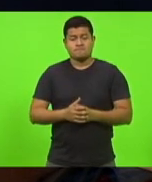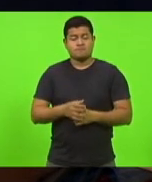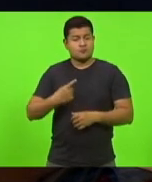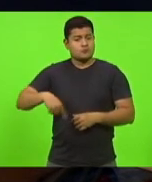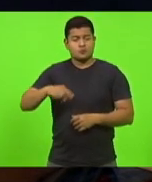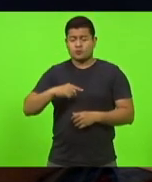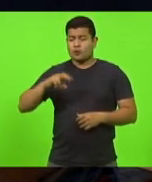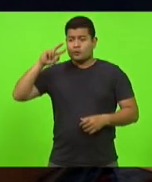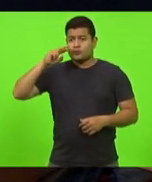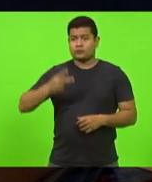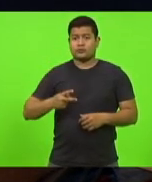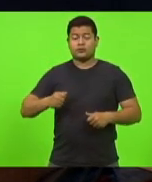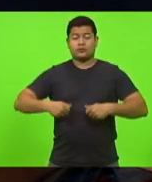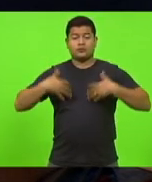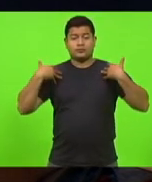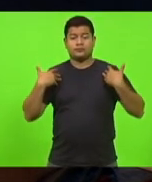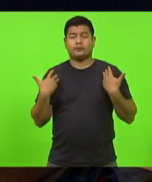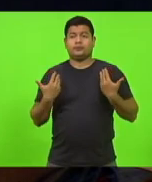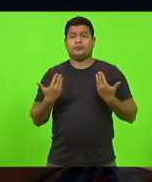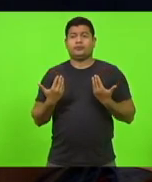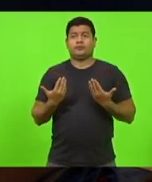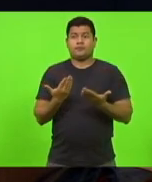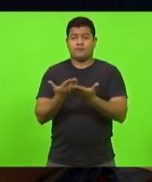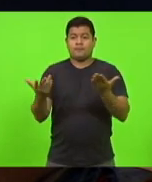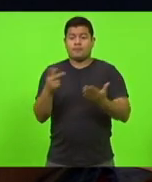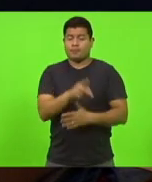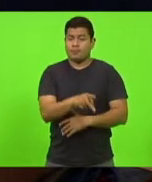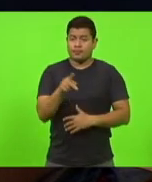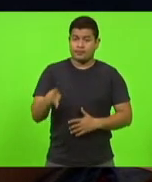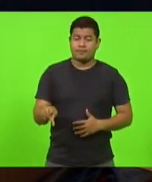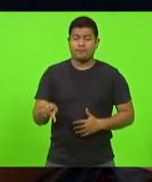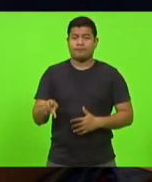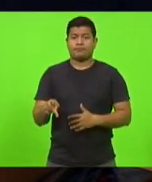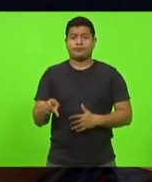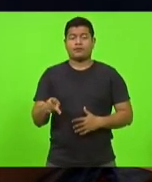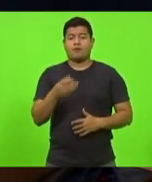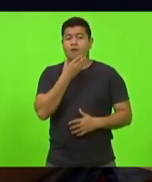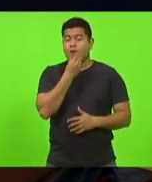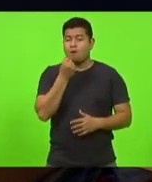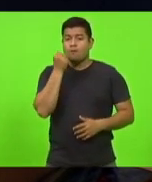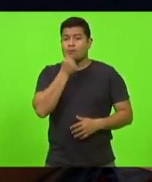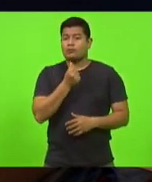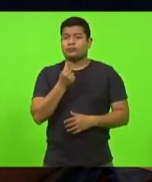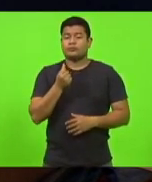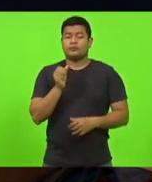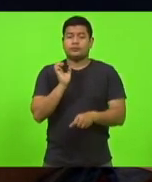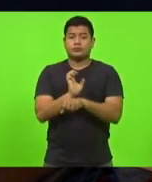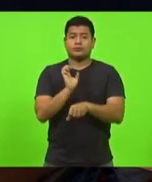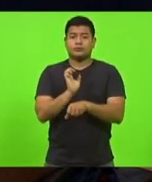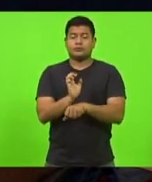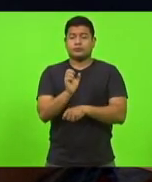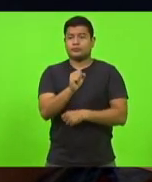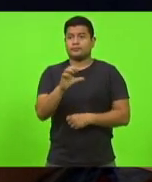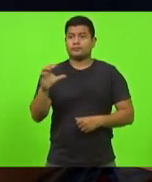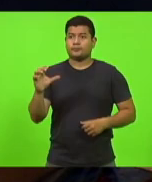reconhecemos e homenageamos aos professores e professoras do Estado de Santa